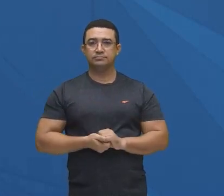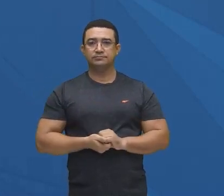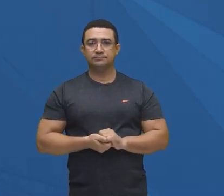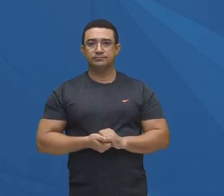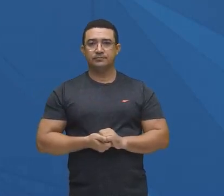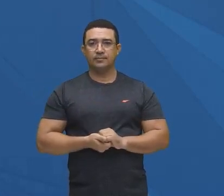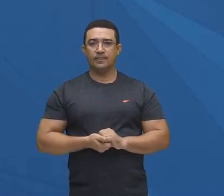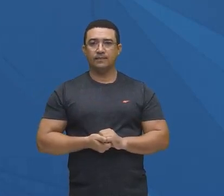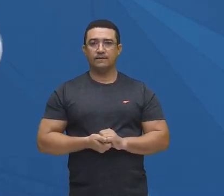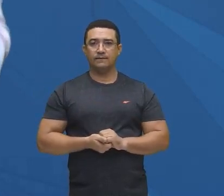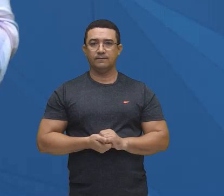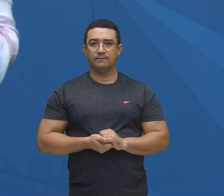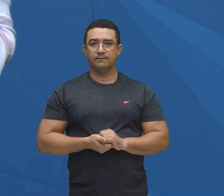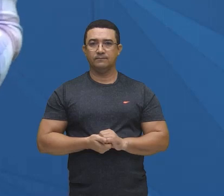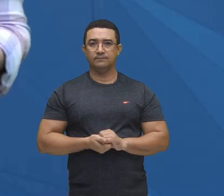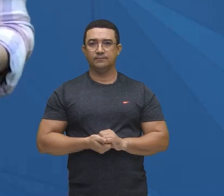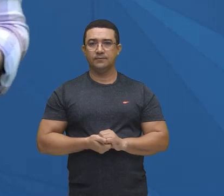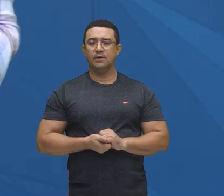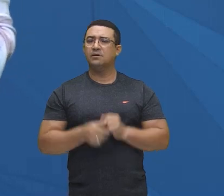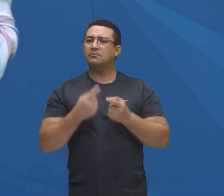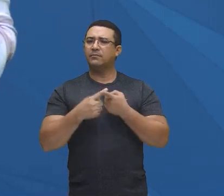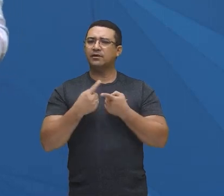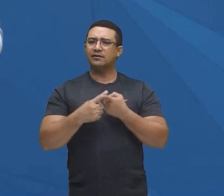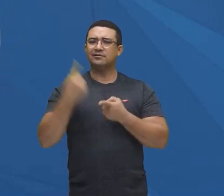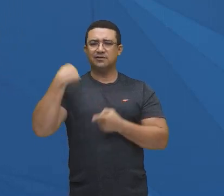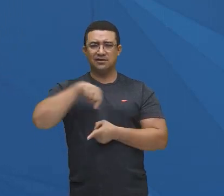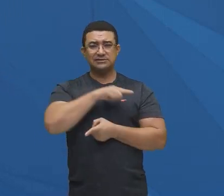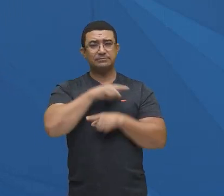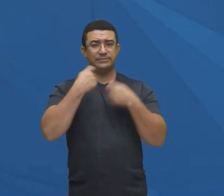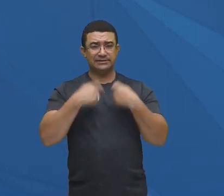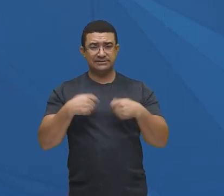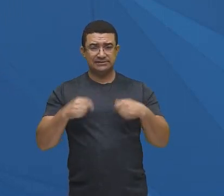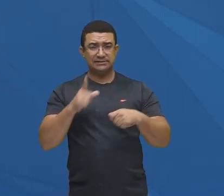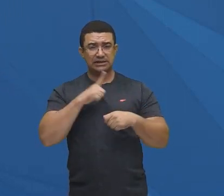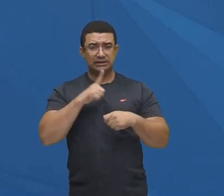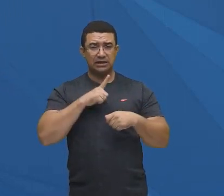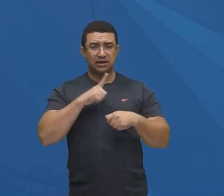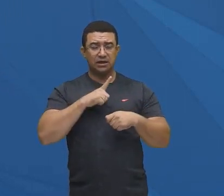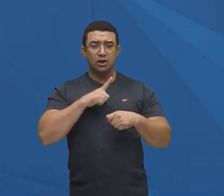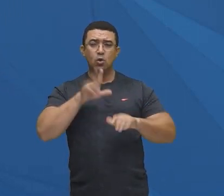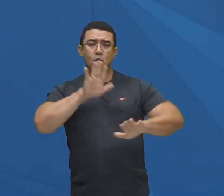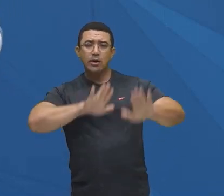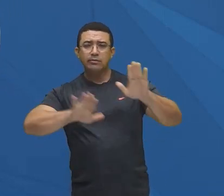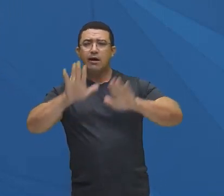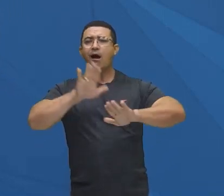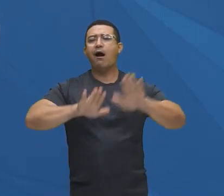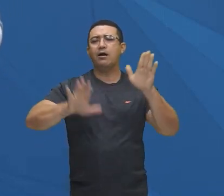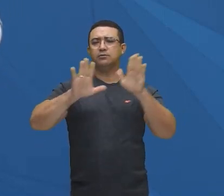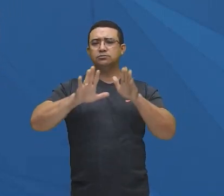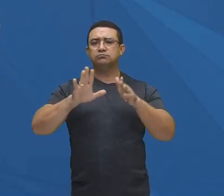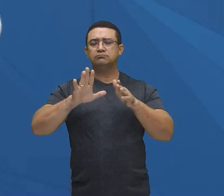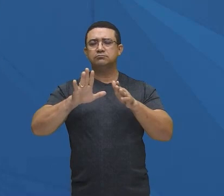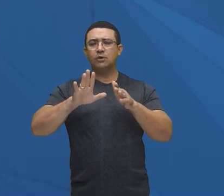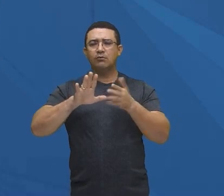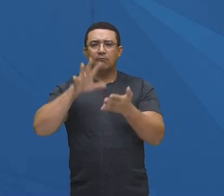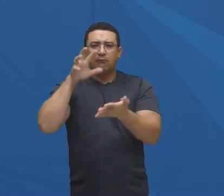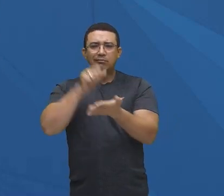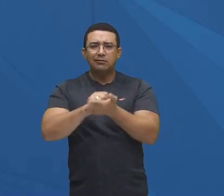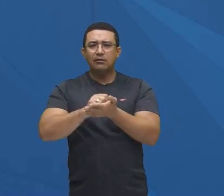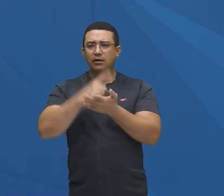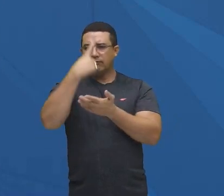Por que que eu falo isso? Porque a gente precisa ter cuidado com a exposição na rede social. Olha só,